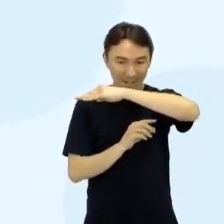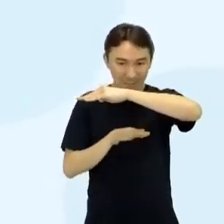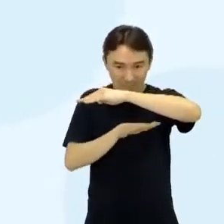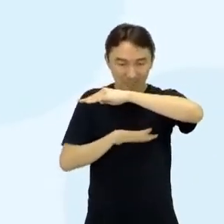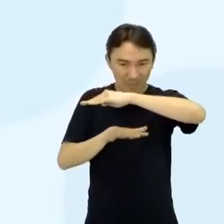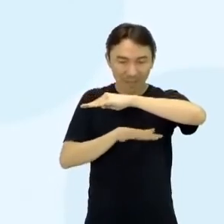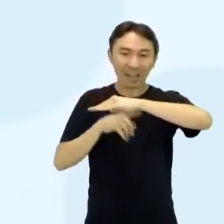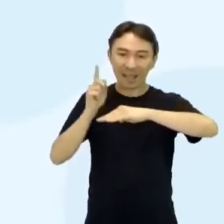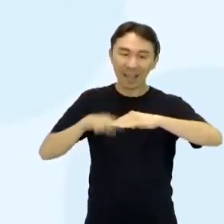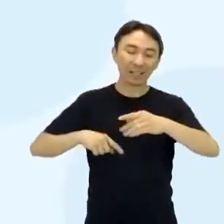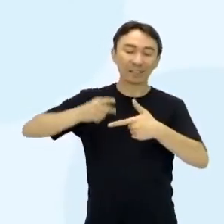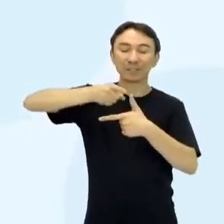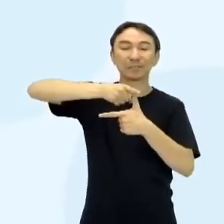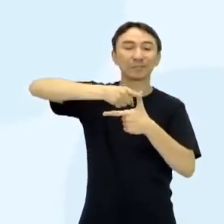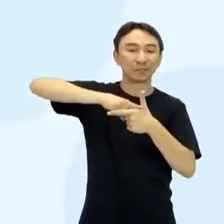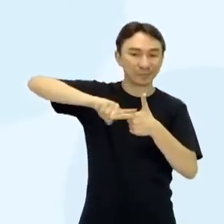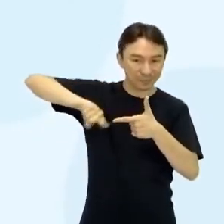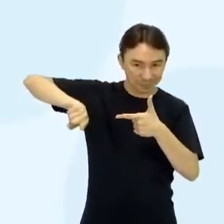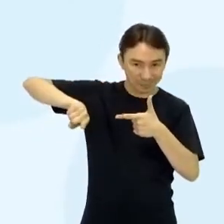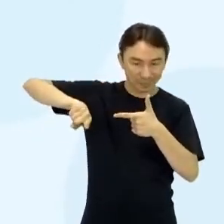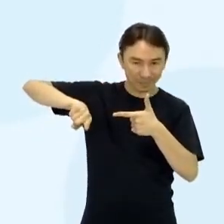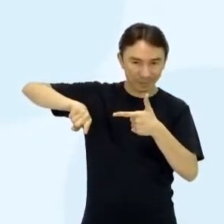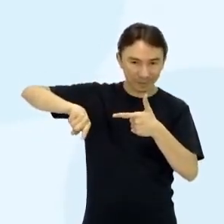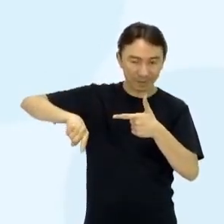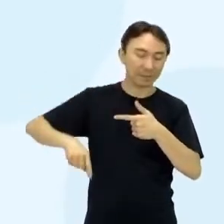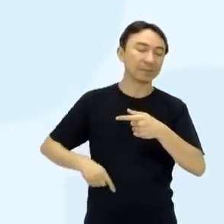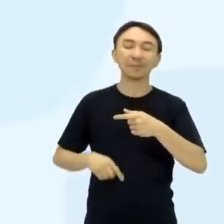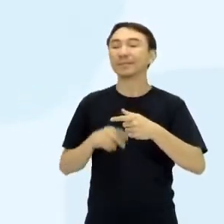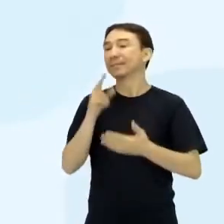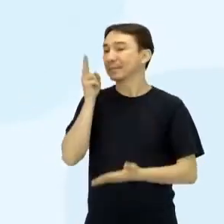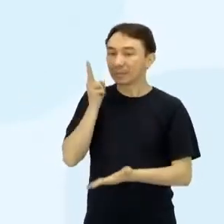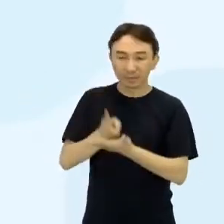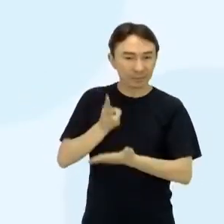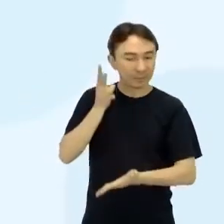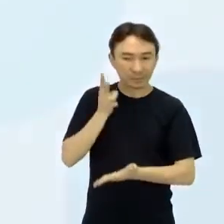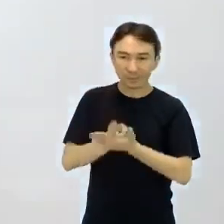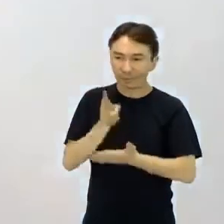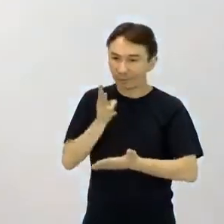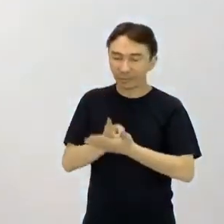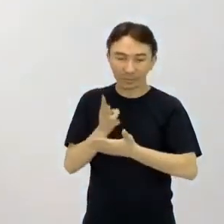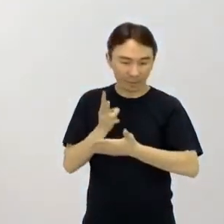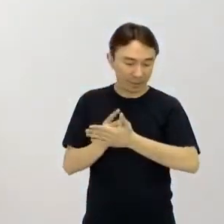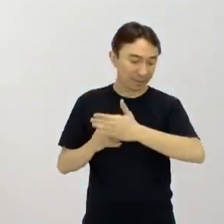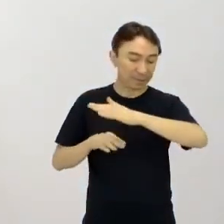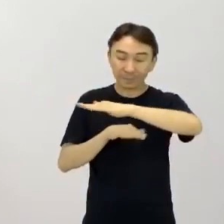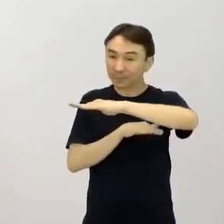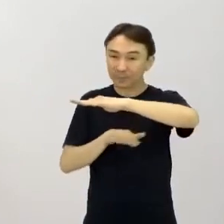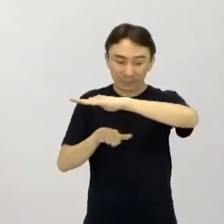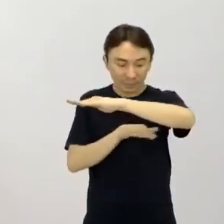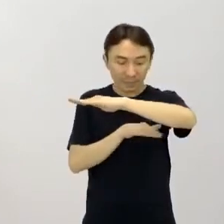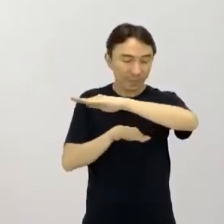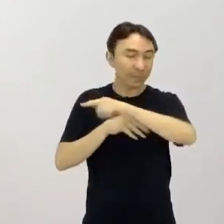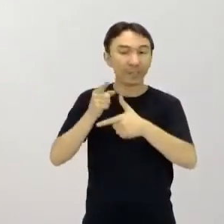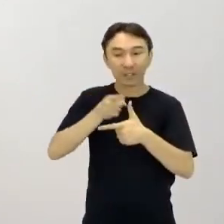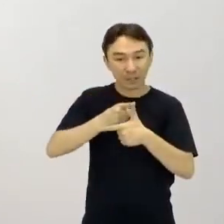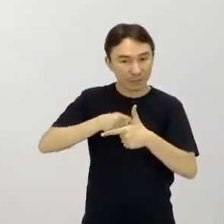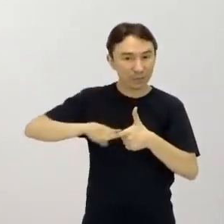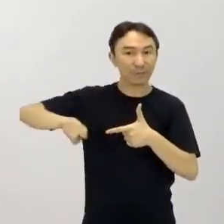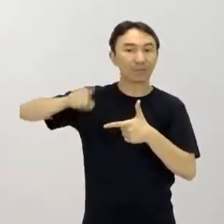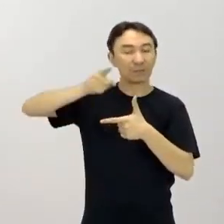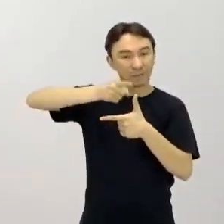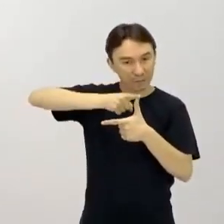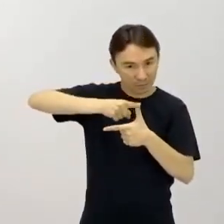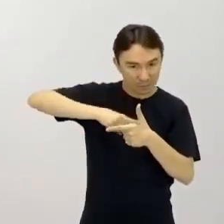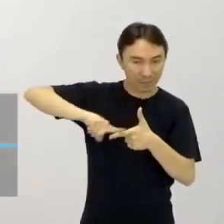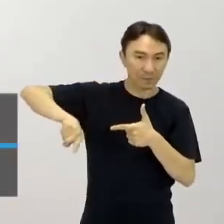pelo denominador, nós sempre vamos dividir. Pelo número de baixo, nós sempre vamos dividir. Não esqueça,